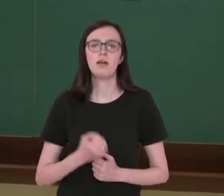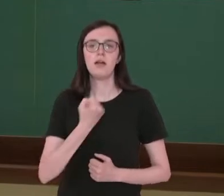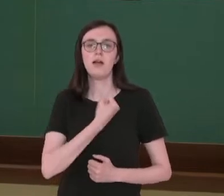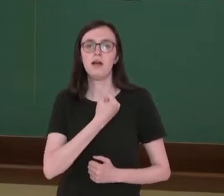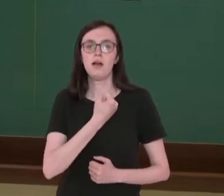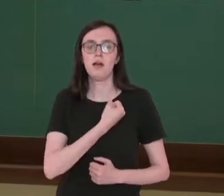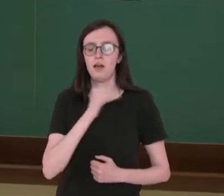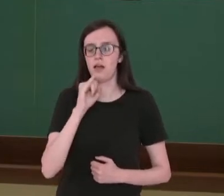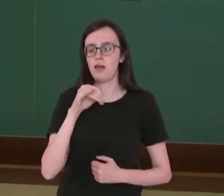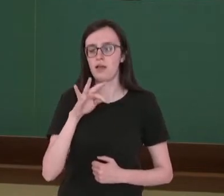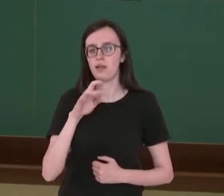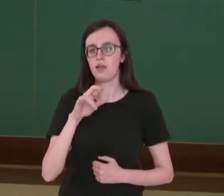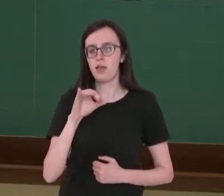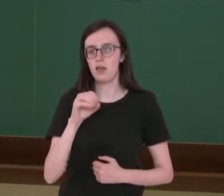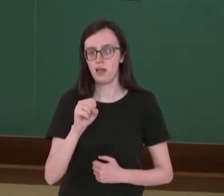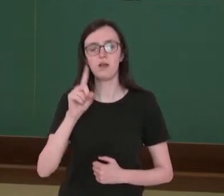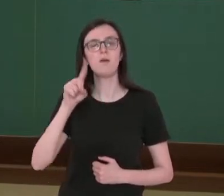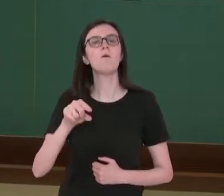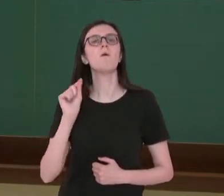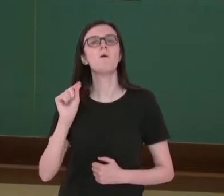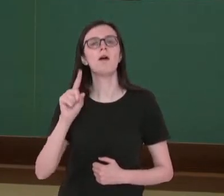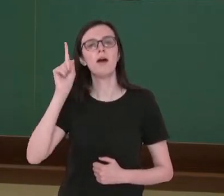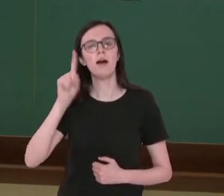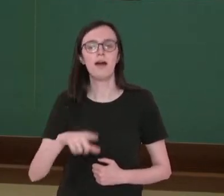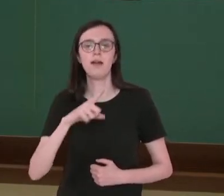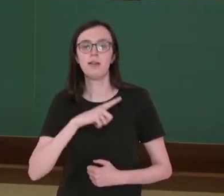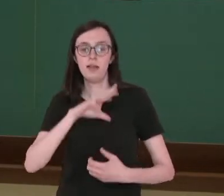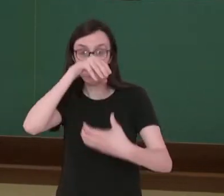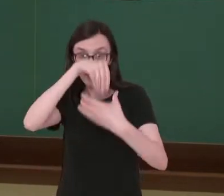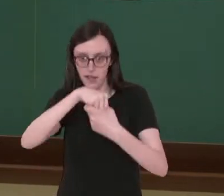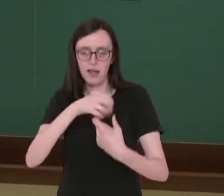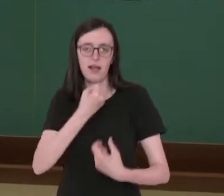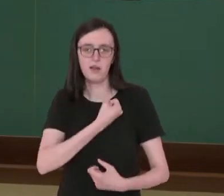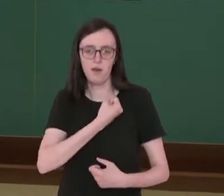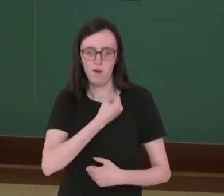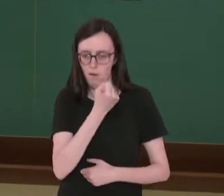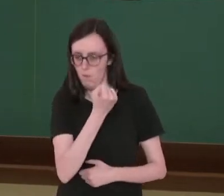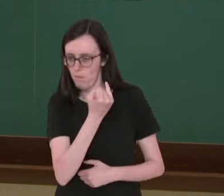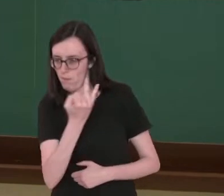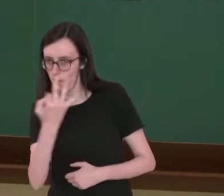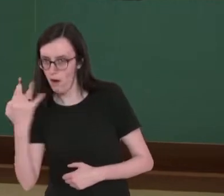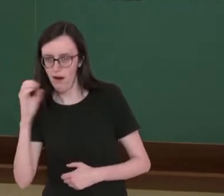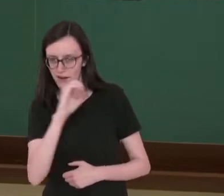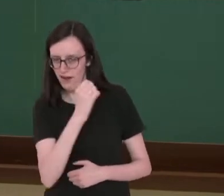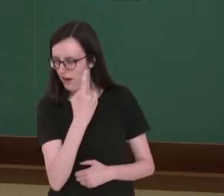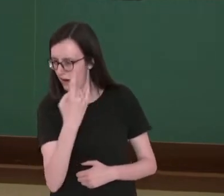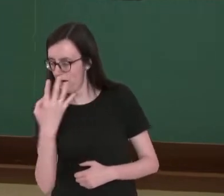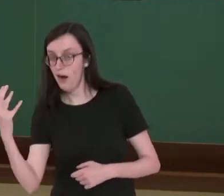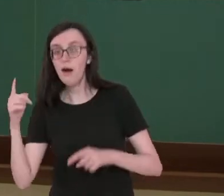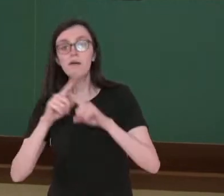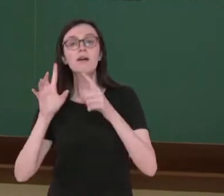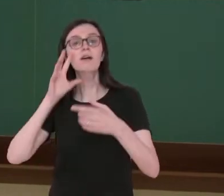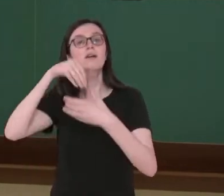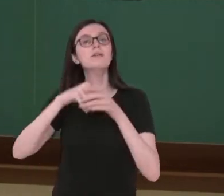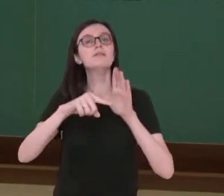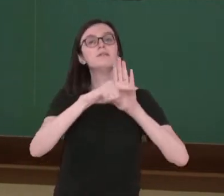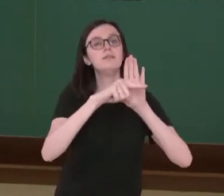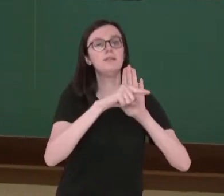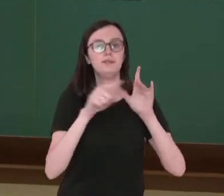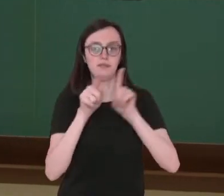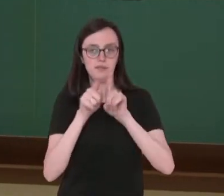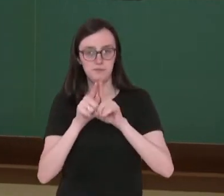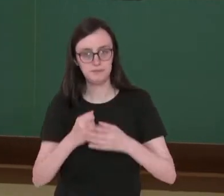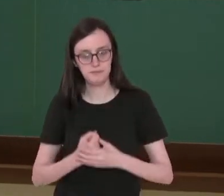números inteiros relativos, que são aqueles que têm os naturais, mas também vai aparecer os números negativos,